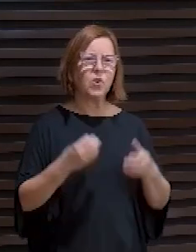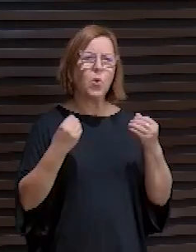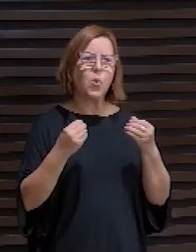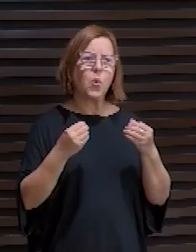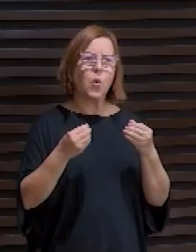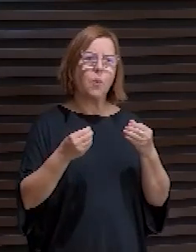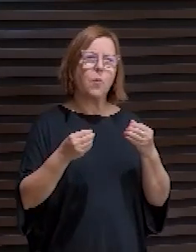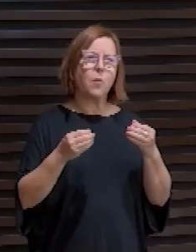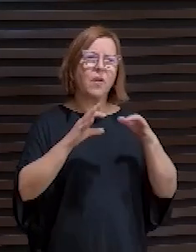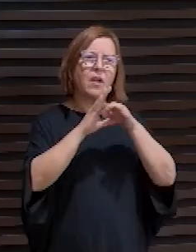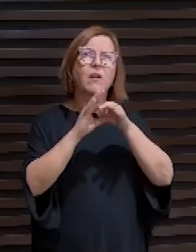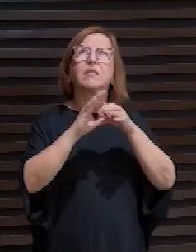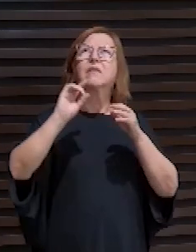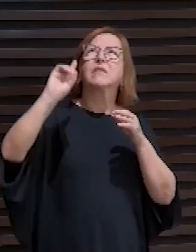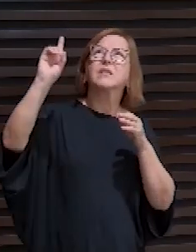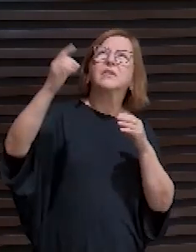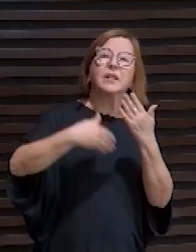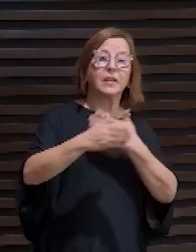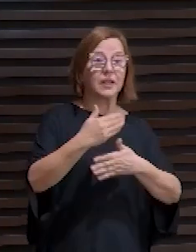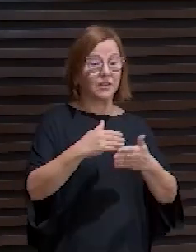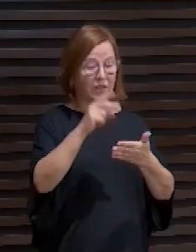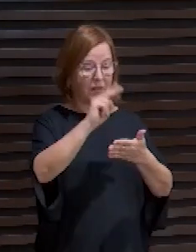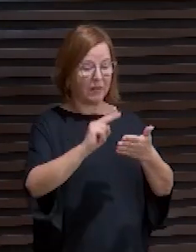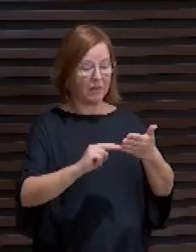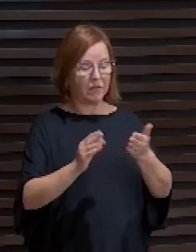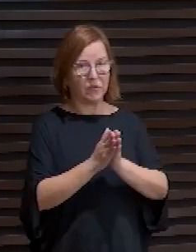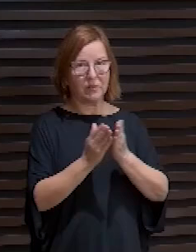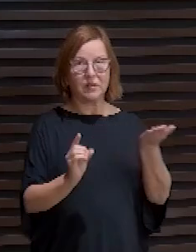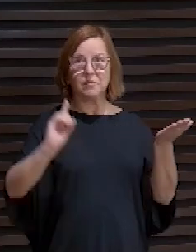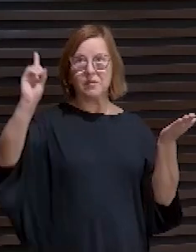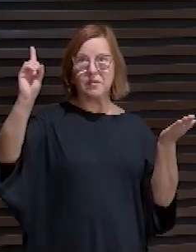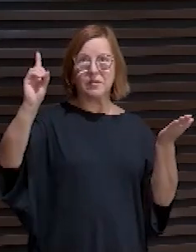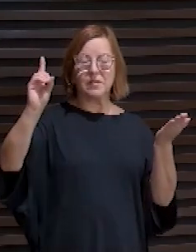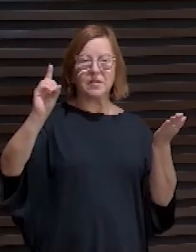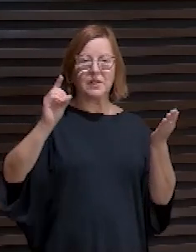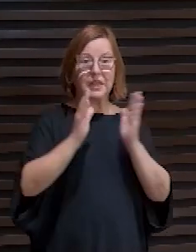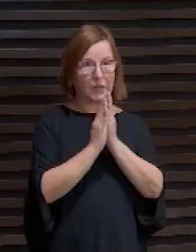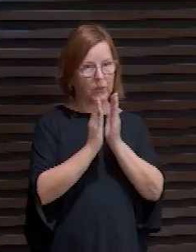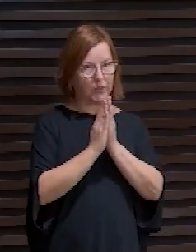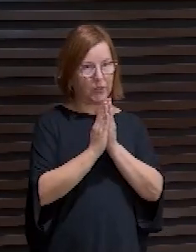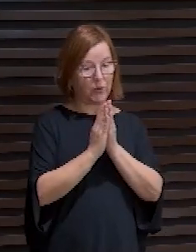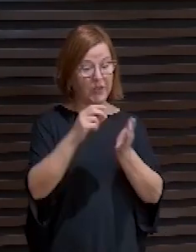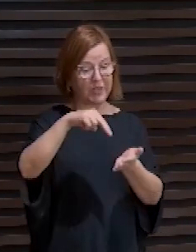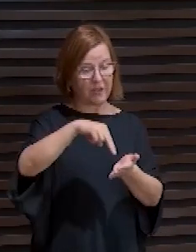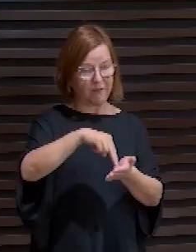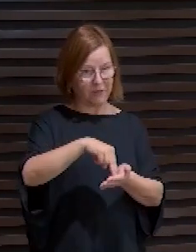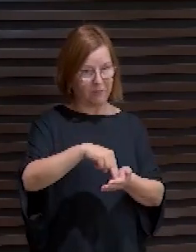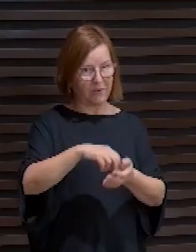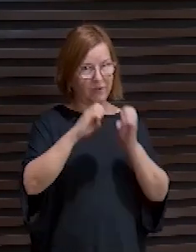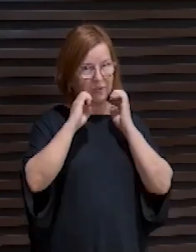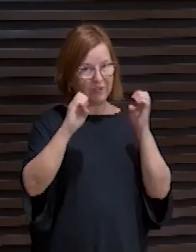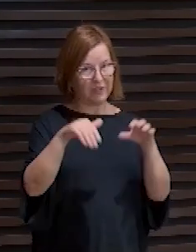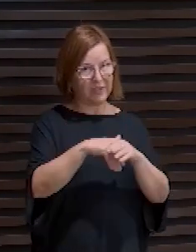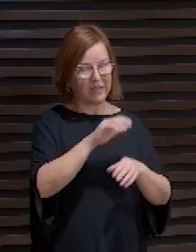da palavra, da oração e da firmeza no Evangelho de Cristo? A comunhão dos